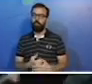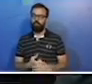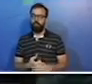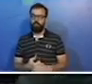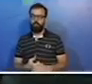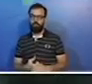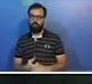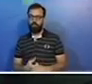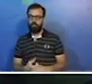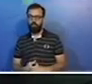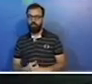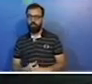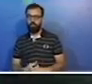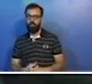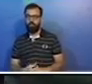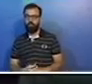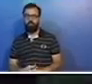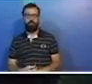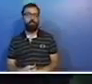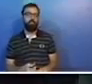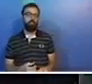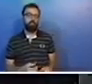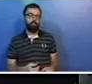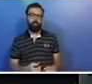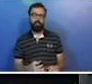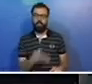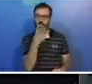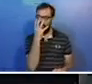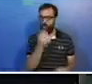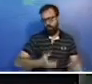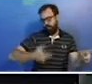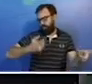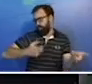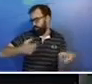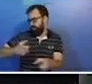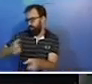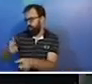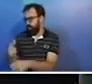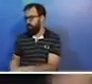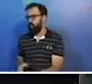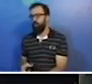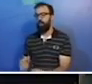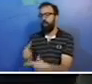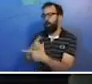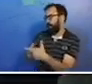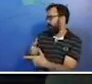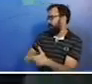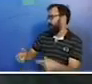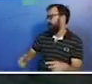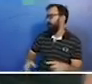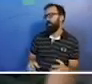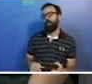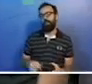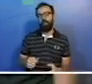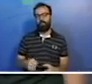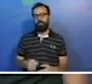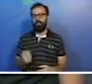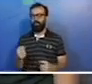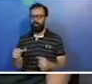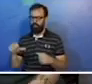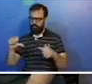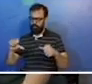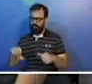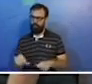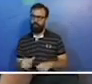herbívoros. Por que a matança dos coiotes produziu um prejuízo ainda maior do que eles